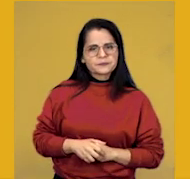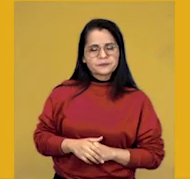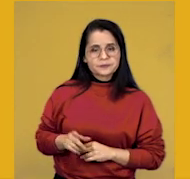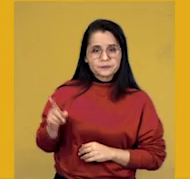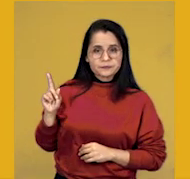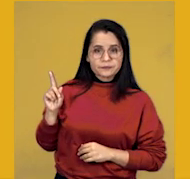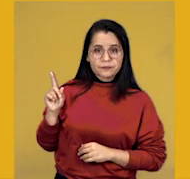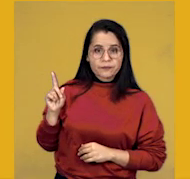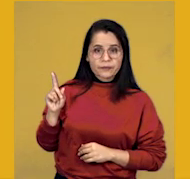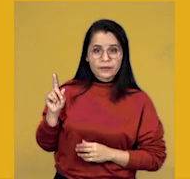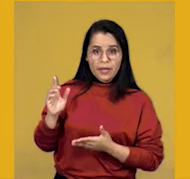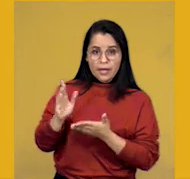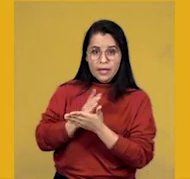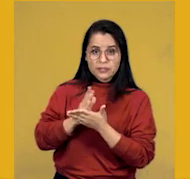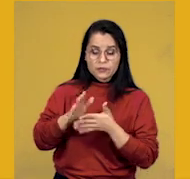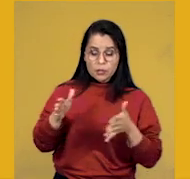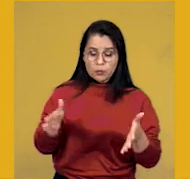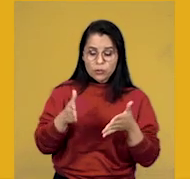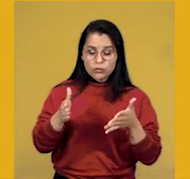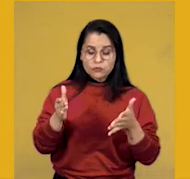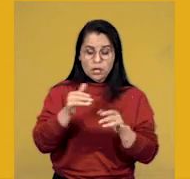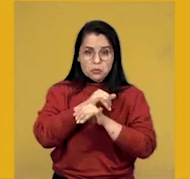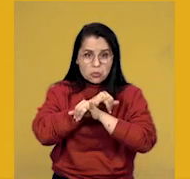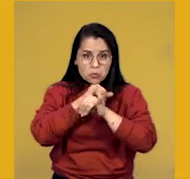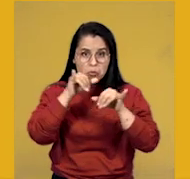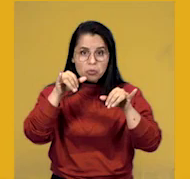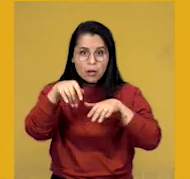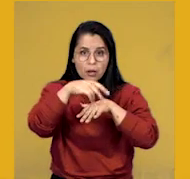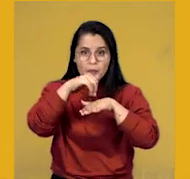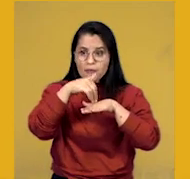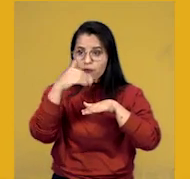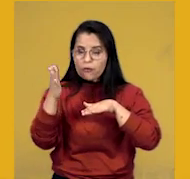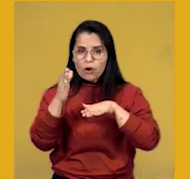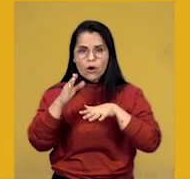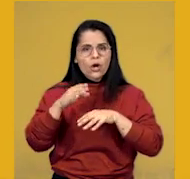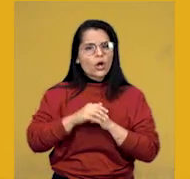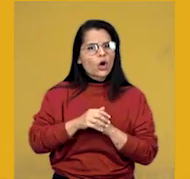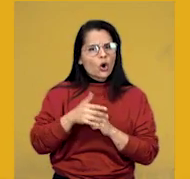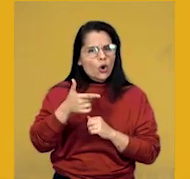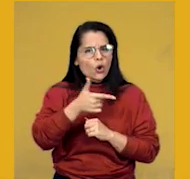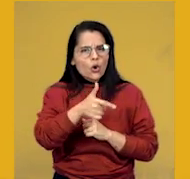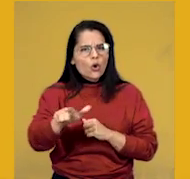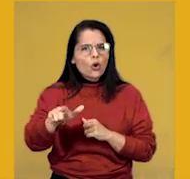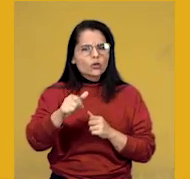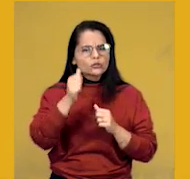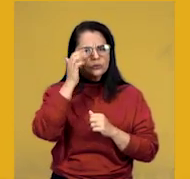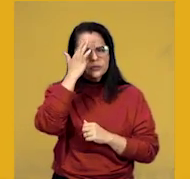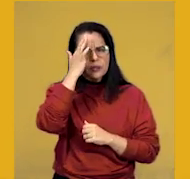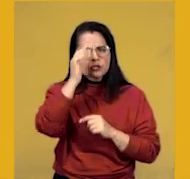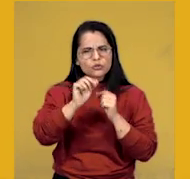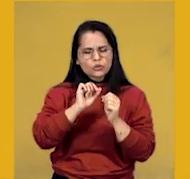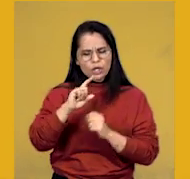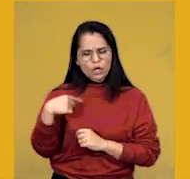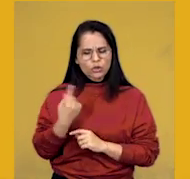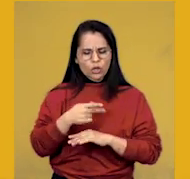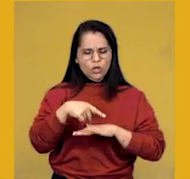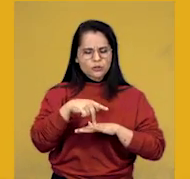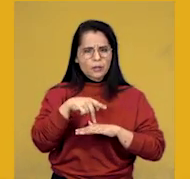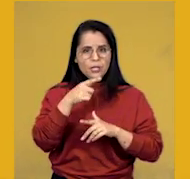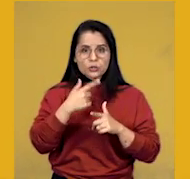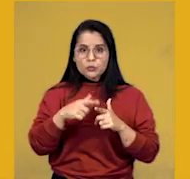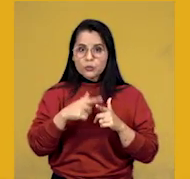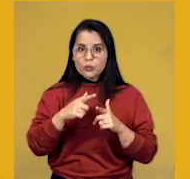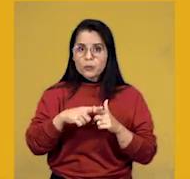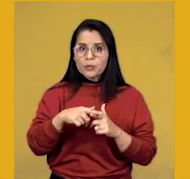Talvez motivados pelo noticiário internacional, muitos imaginam que nosso país estaria ameaçado por uma nova